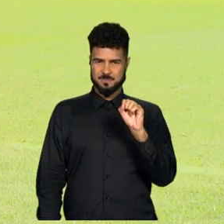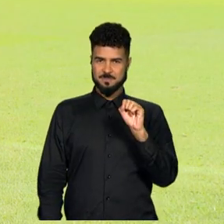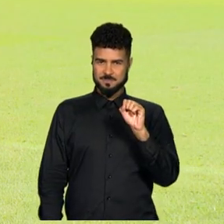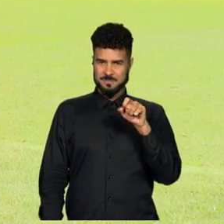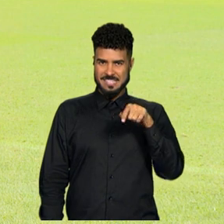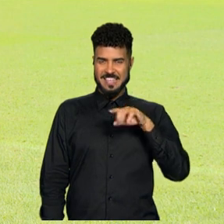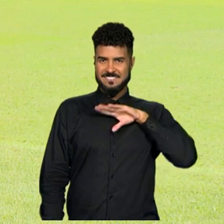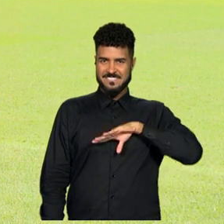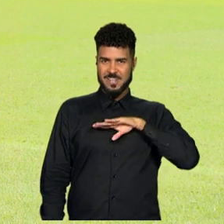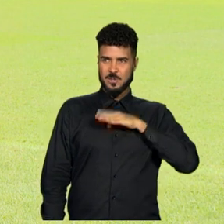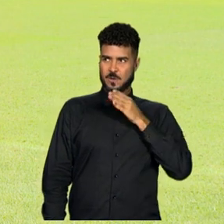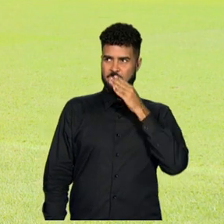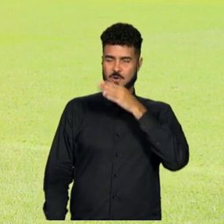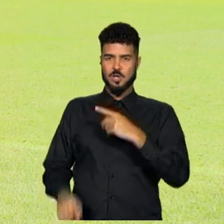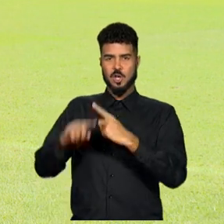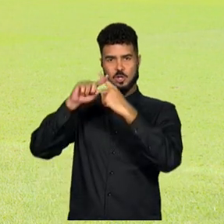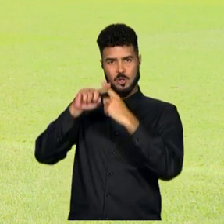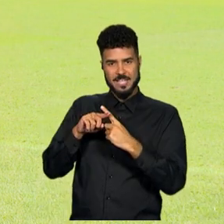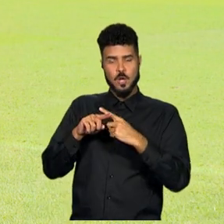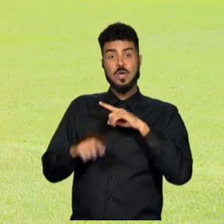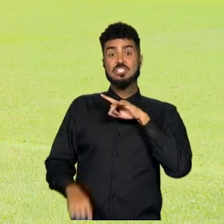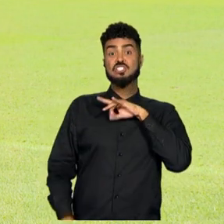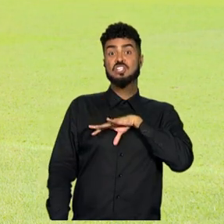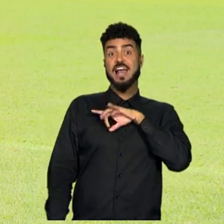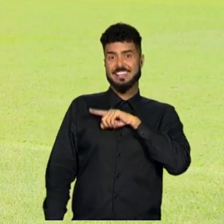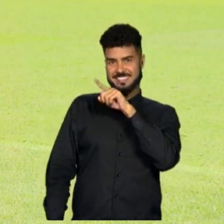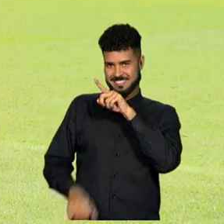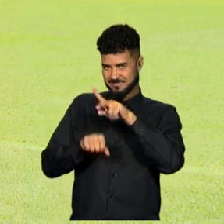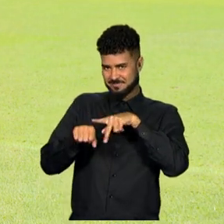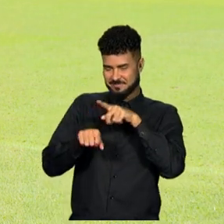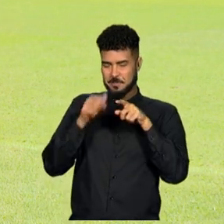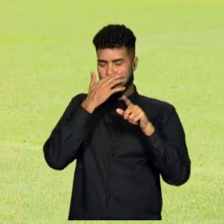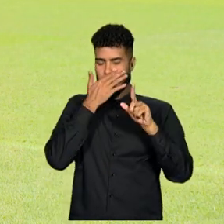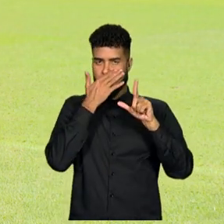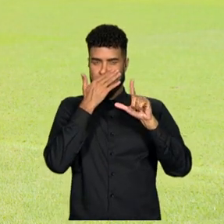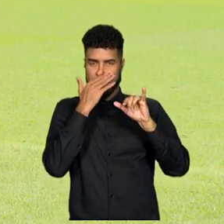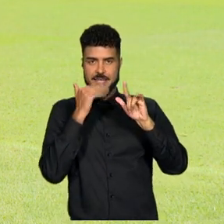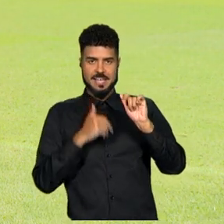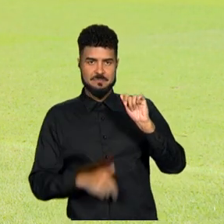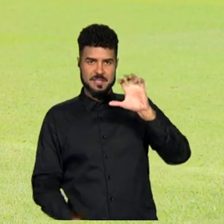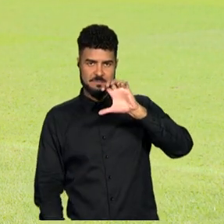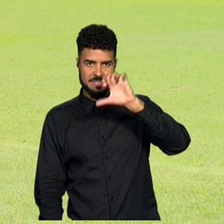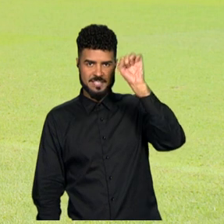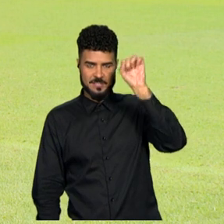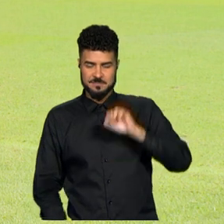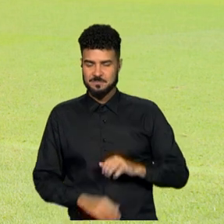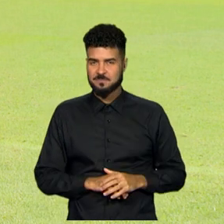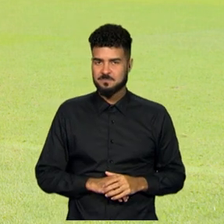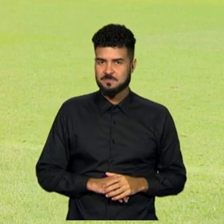1948, o Vasco disputou um torneio no Chile da Liga dos Campeões.